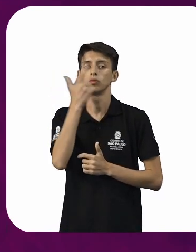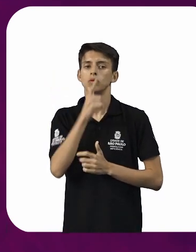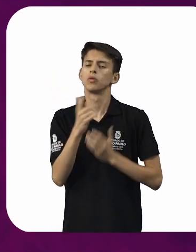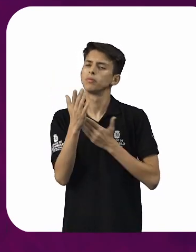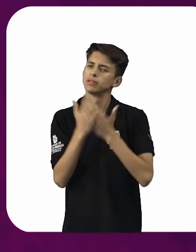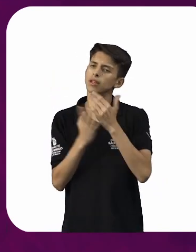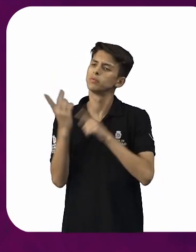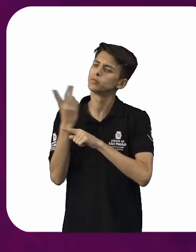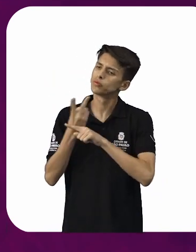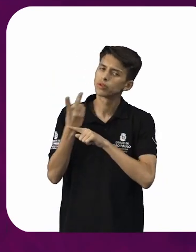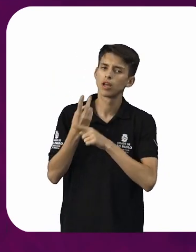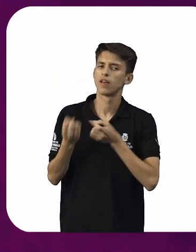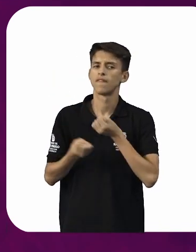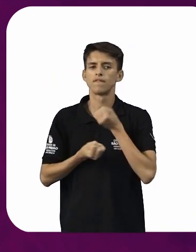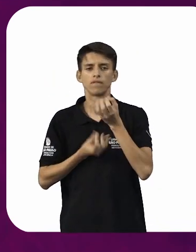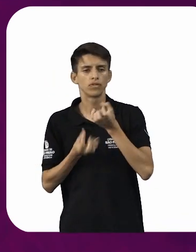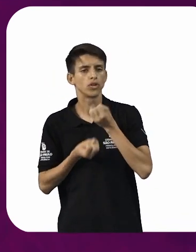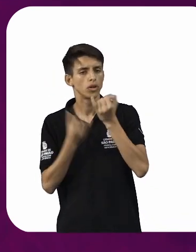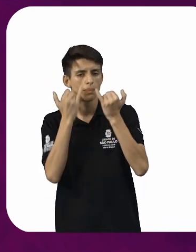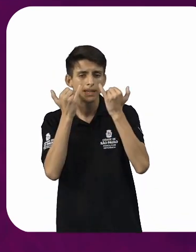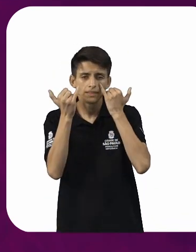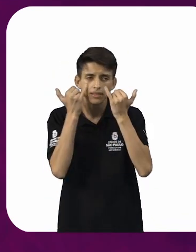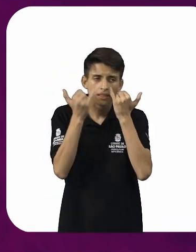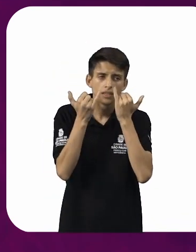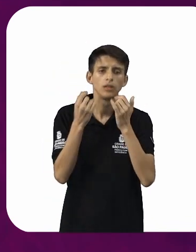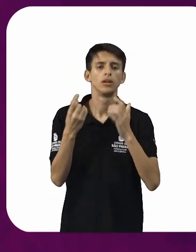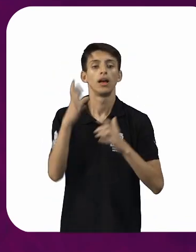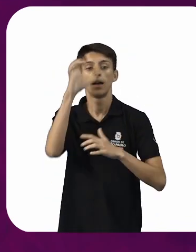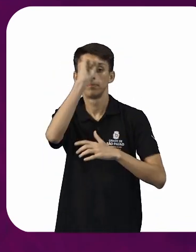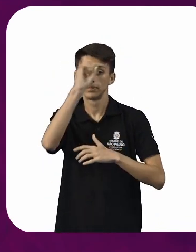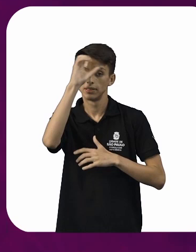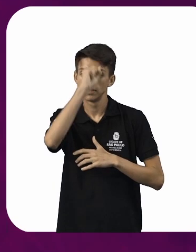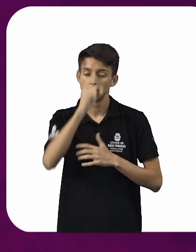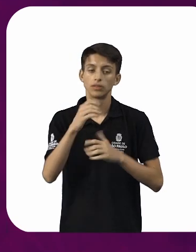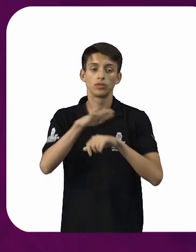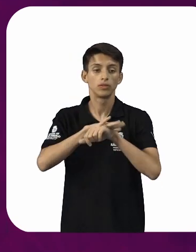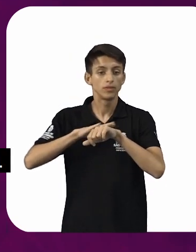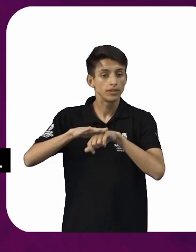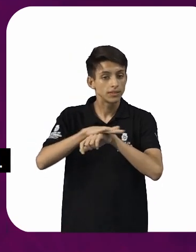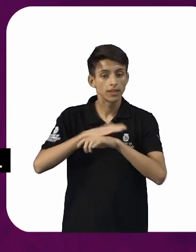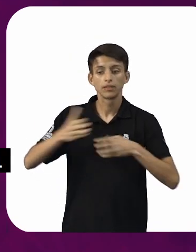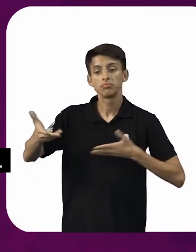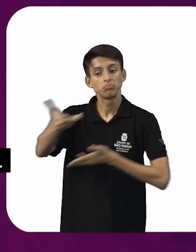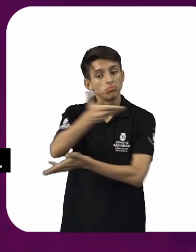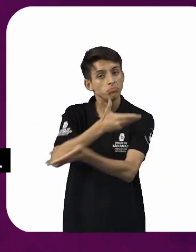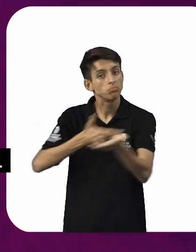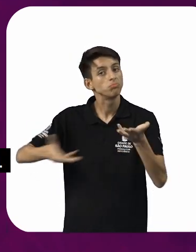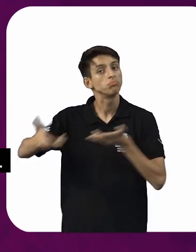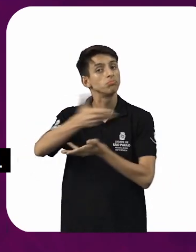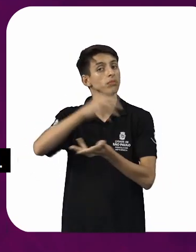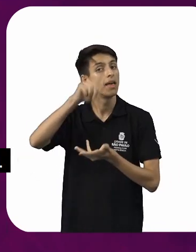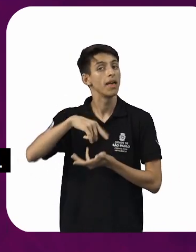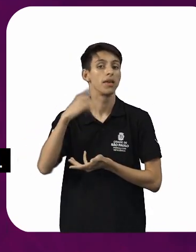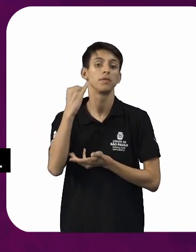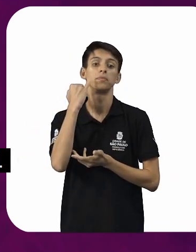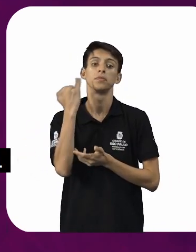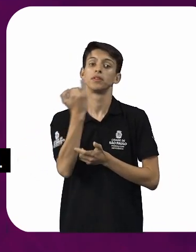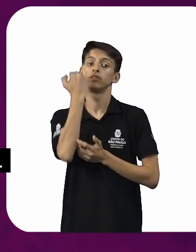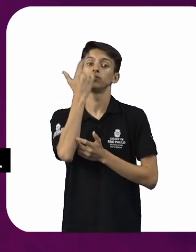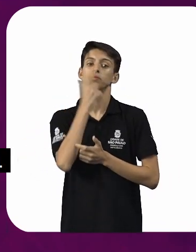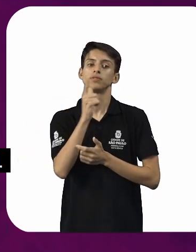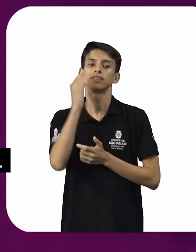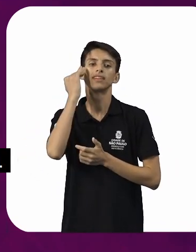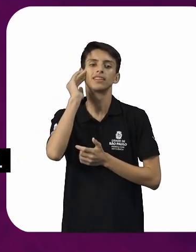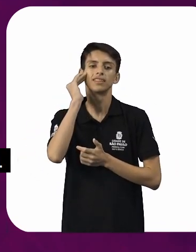se educar, buscar informações, é perguntar, está disposto a aprender, a conversar. Isso que a gente está fazendo aqui, essa troca de ideias,